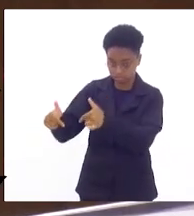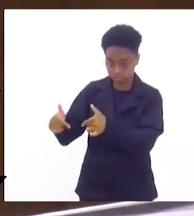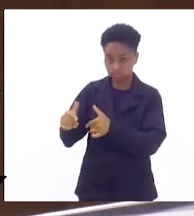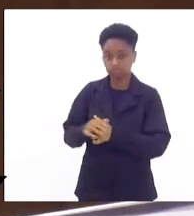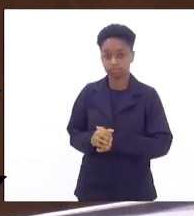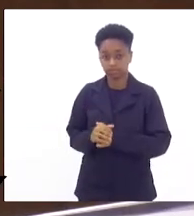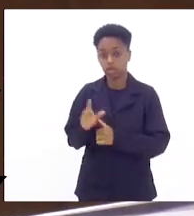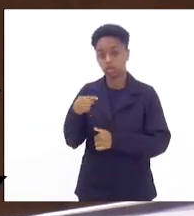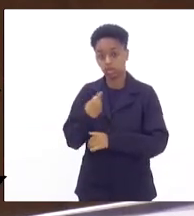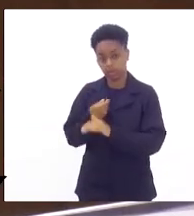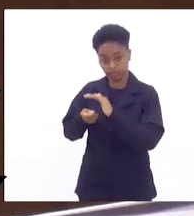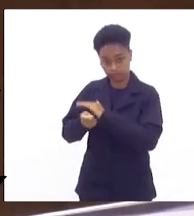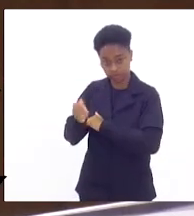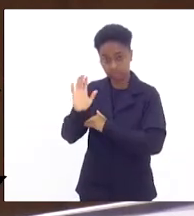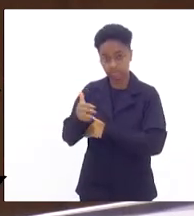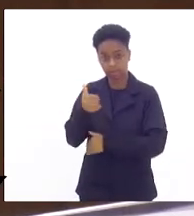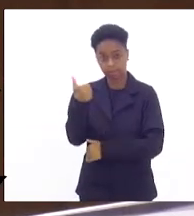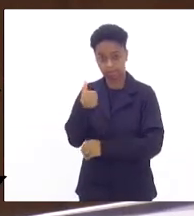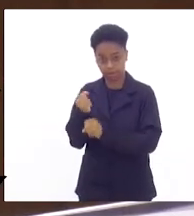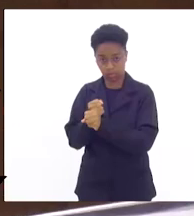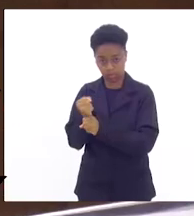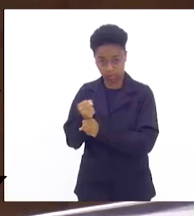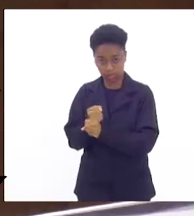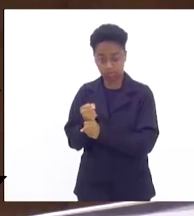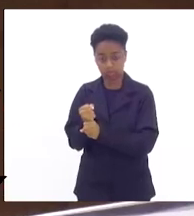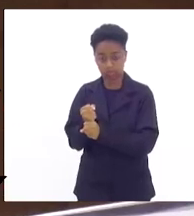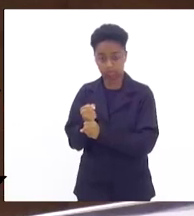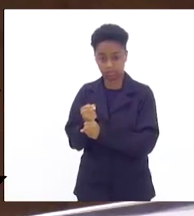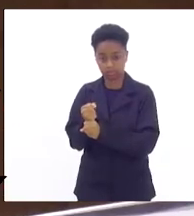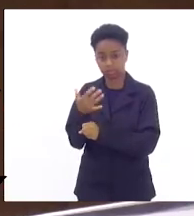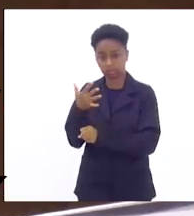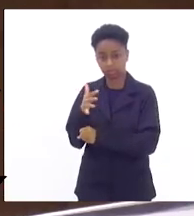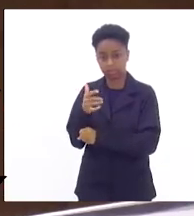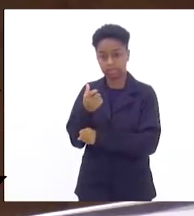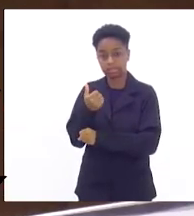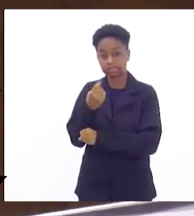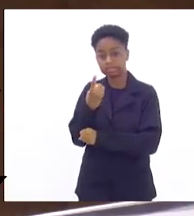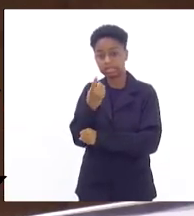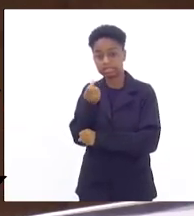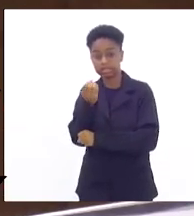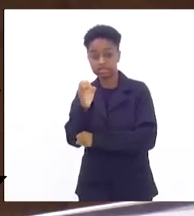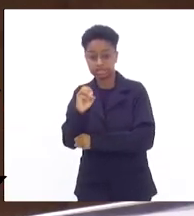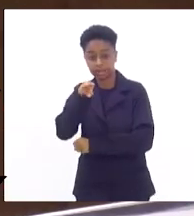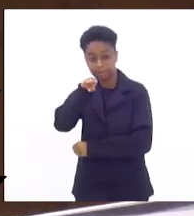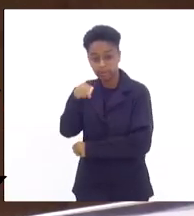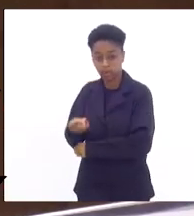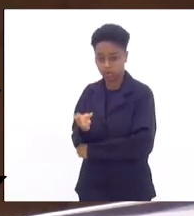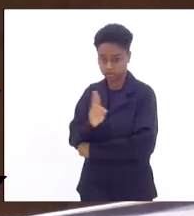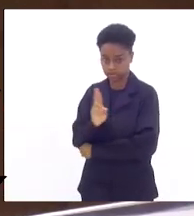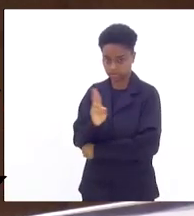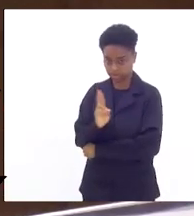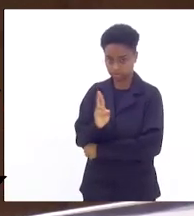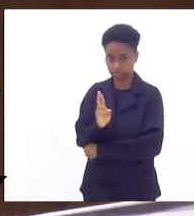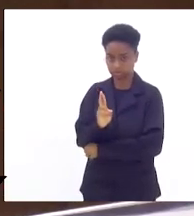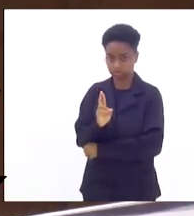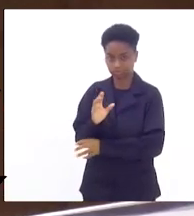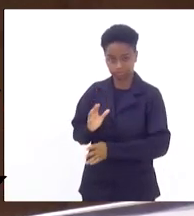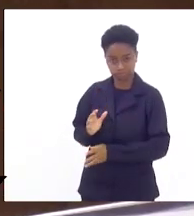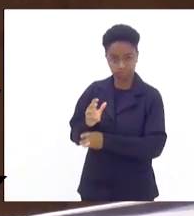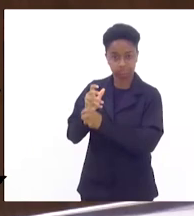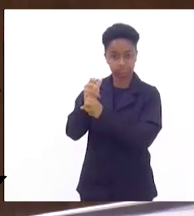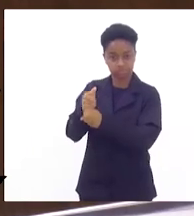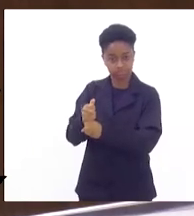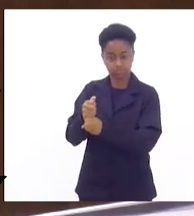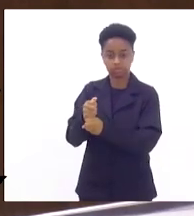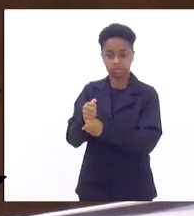gente já investiu, nesse primeiro ano de operação, cerca de 160 milhões de reais de um total